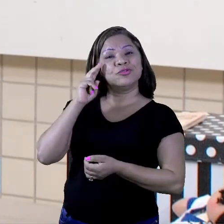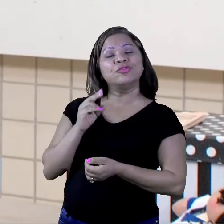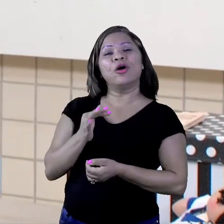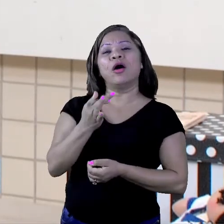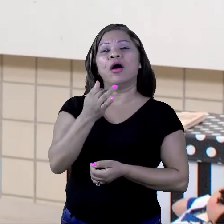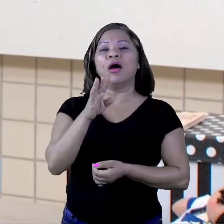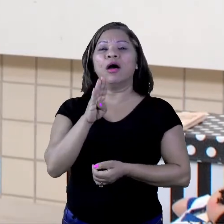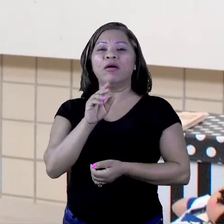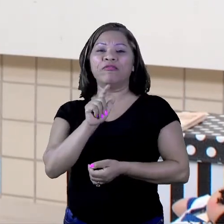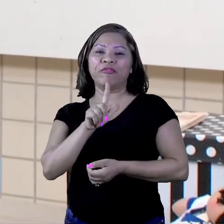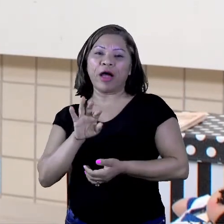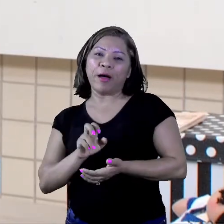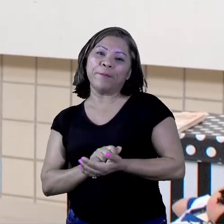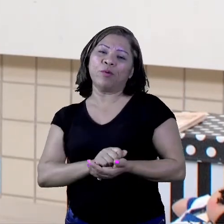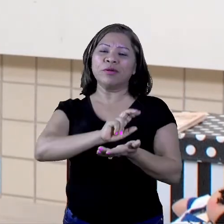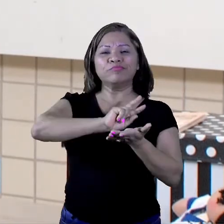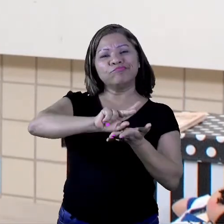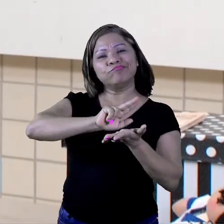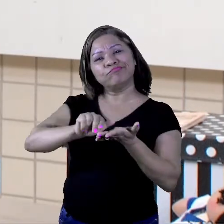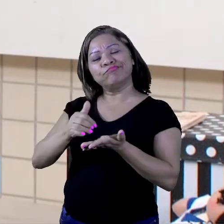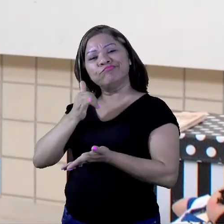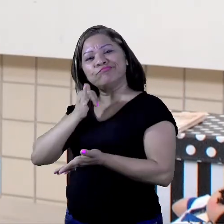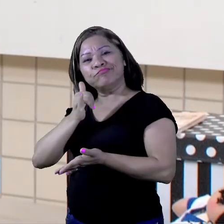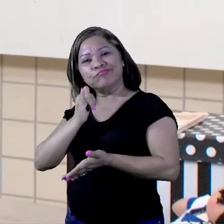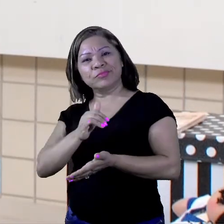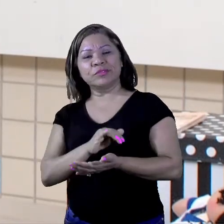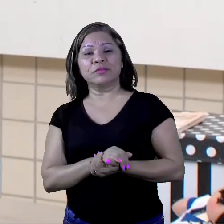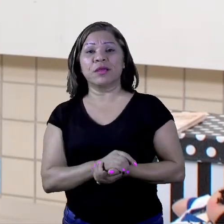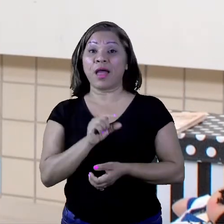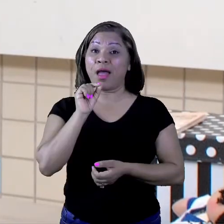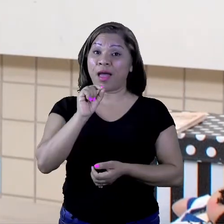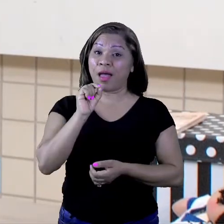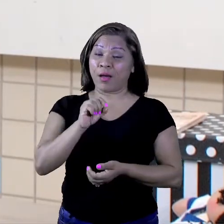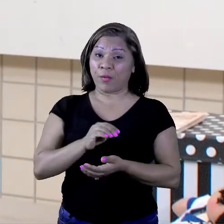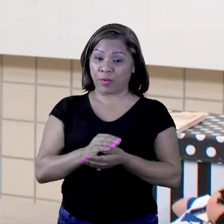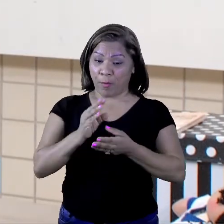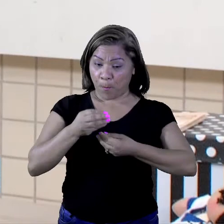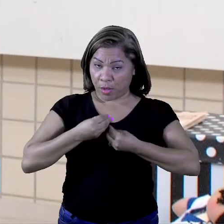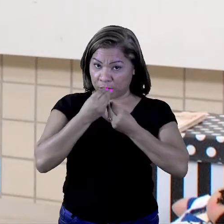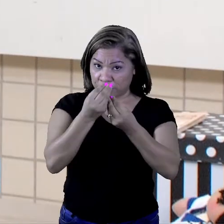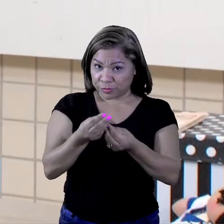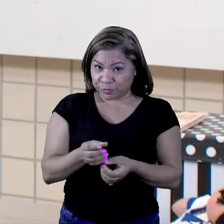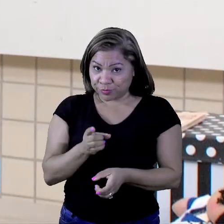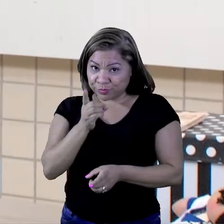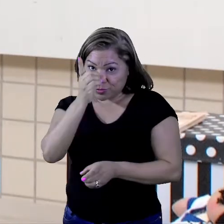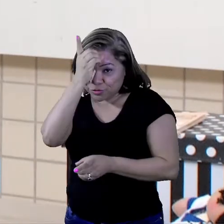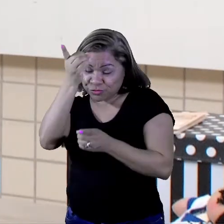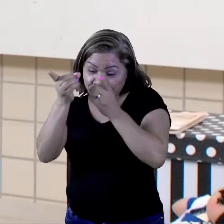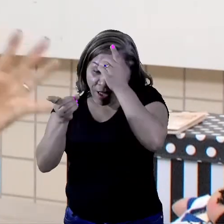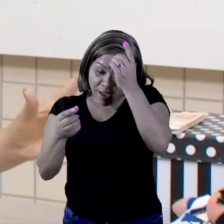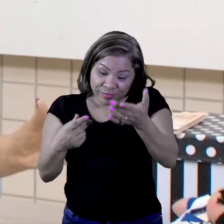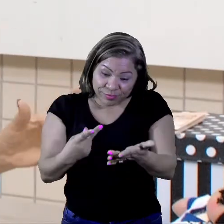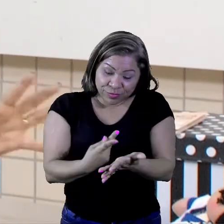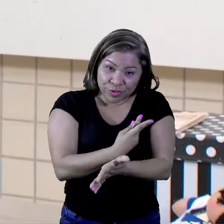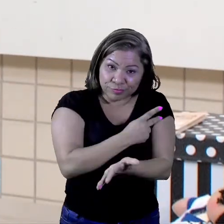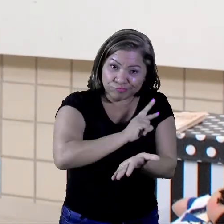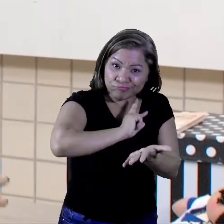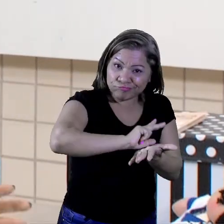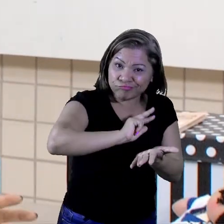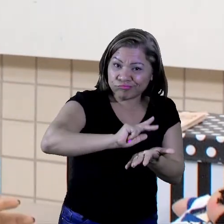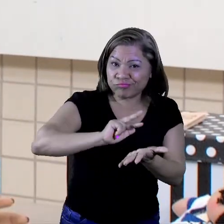são narrativas, e que narrativa é o quê? É uma exposição de ideias, de acontecimento, de uma série de